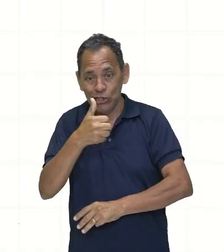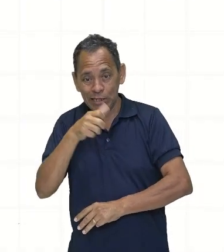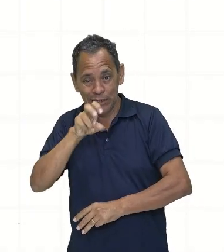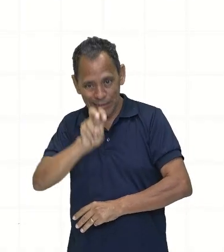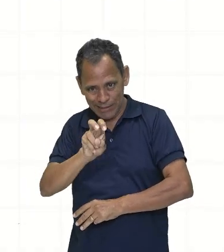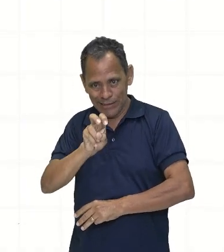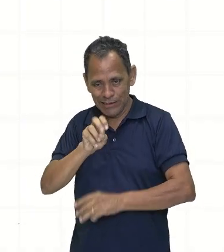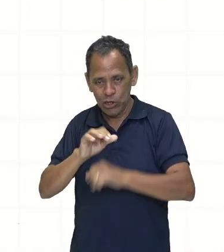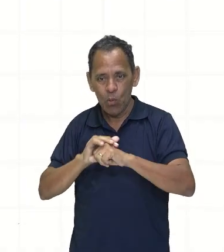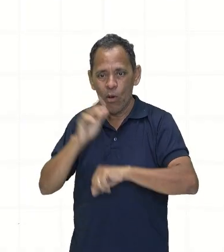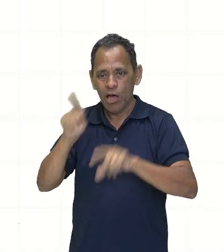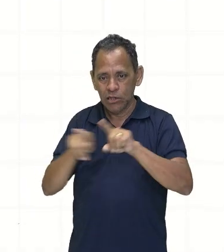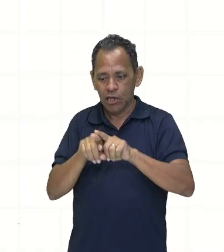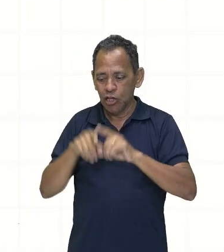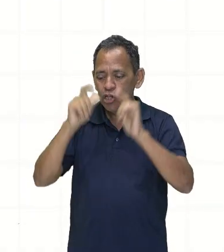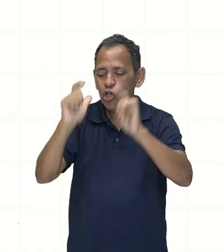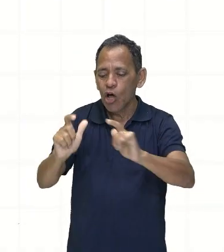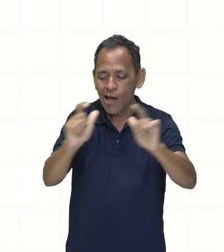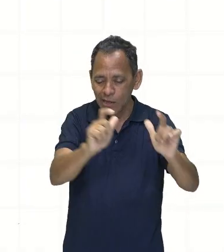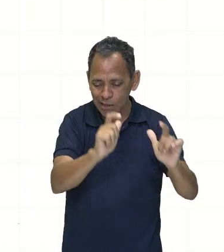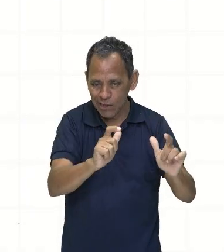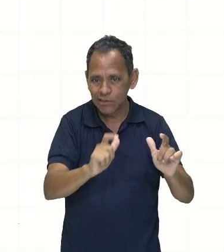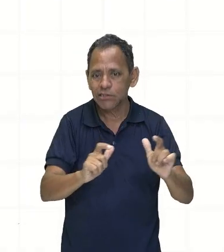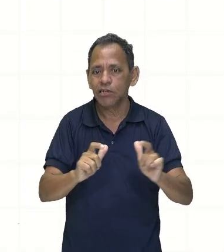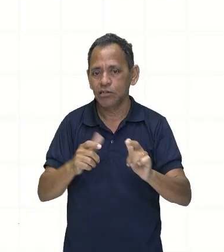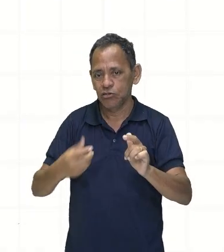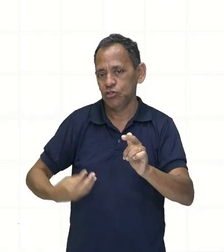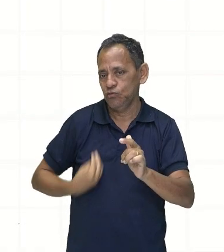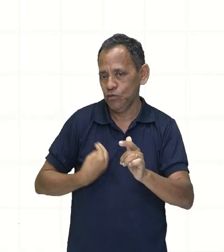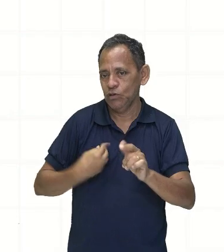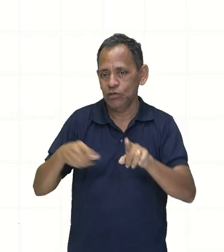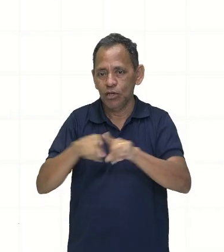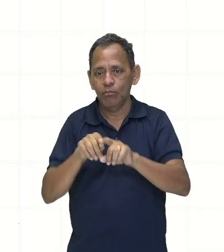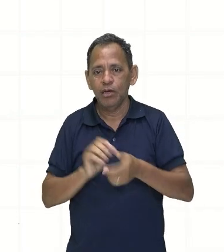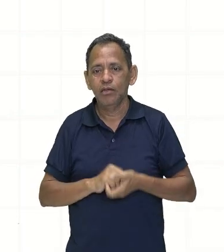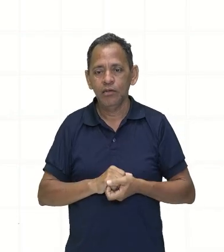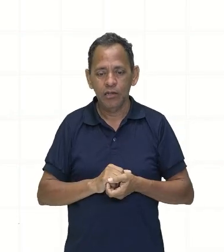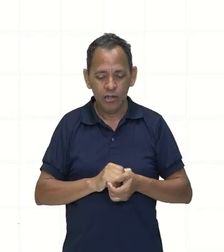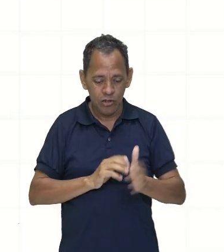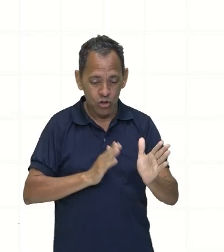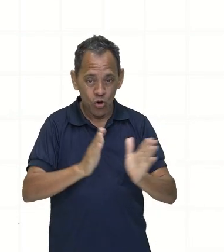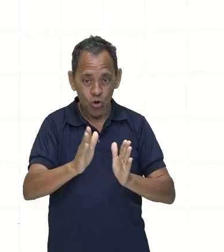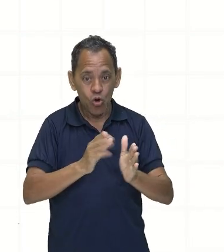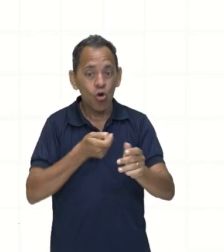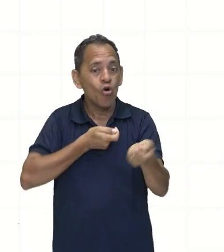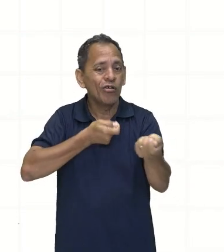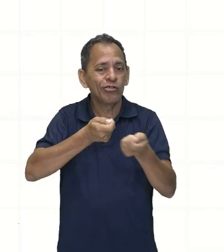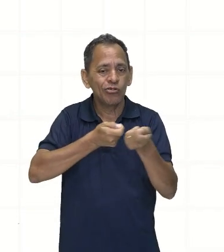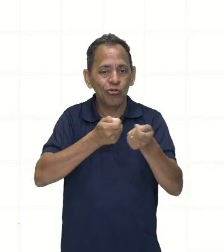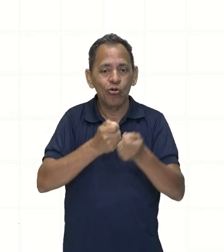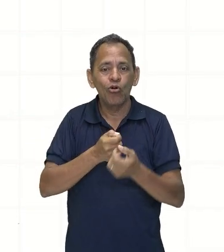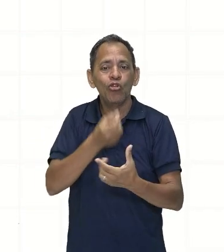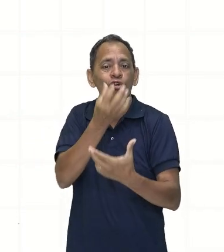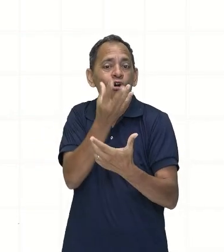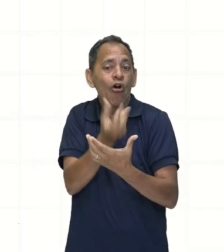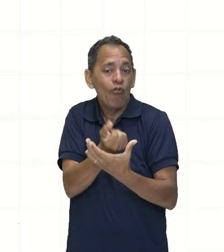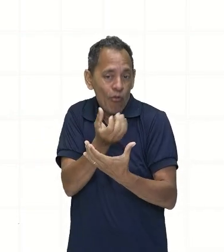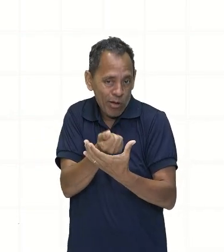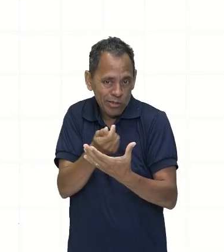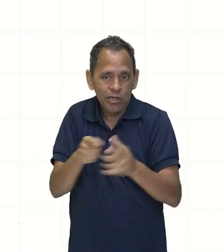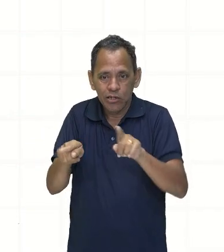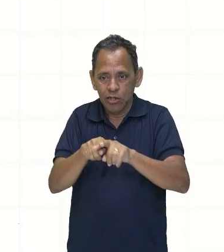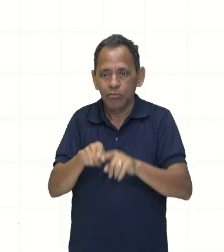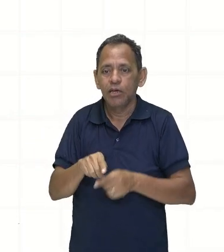por localização do domicílio, segundo aqui a condição de alfabetização. Aí esses dados